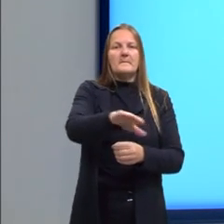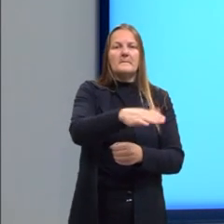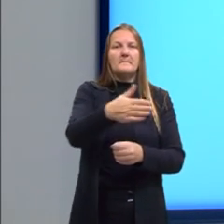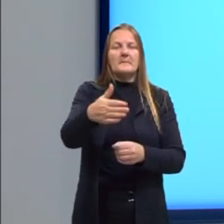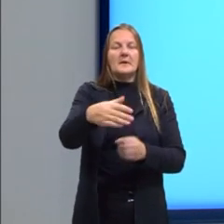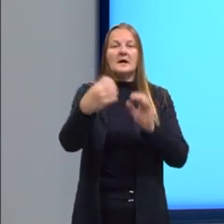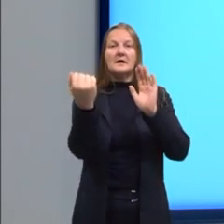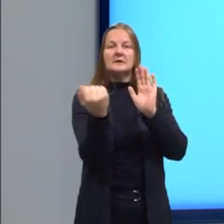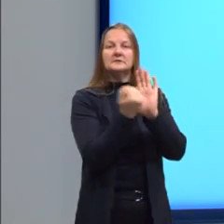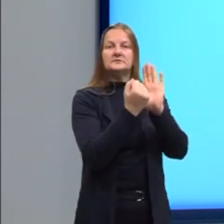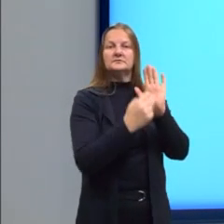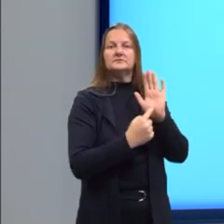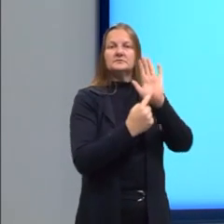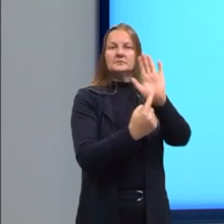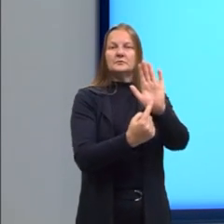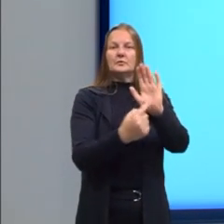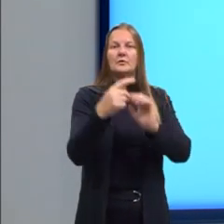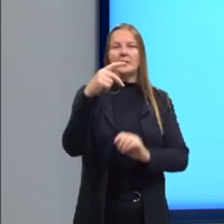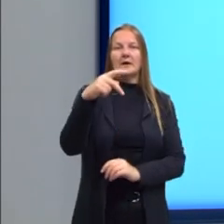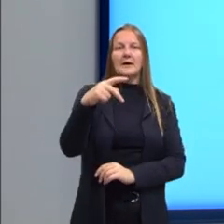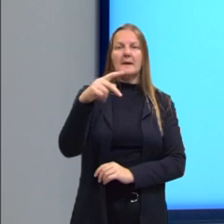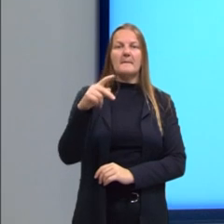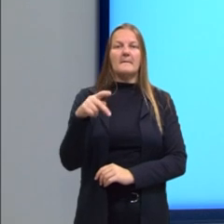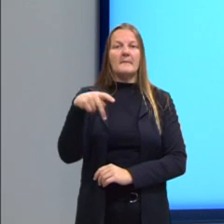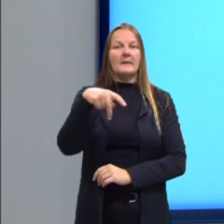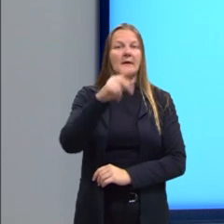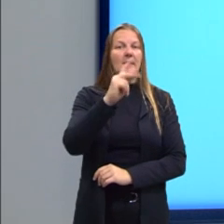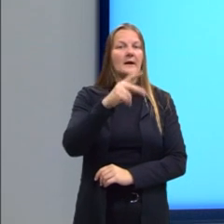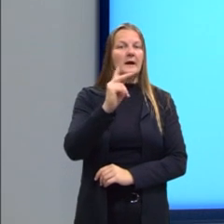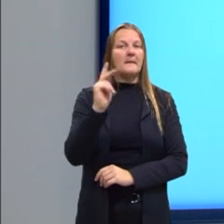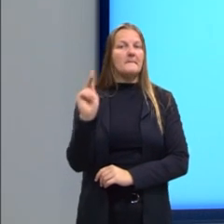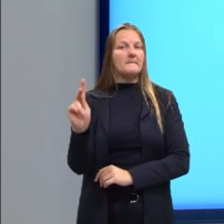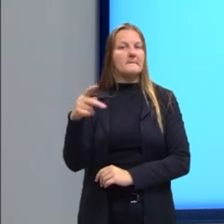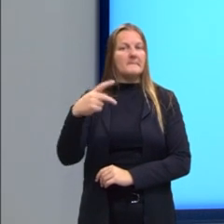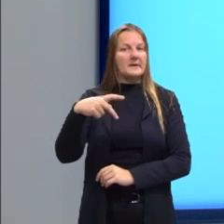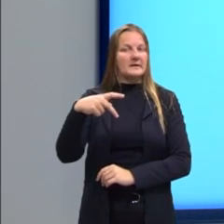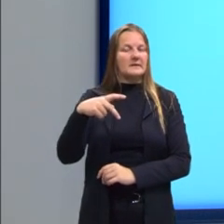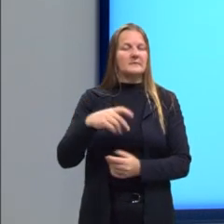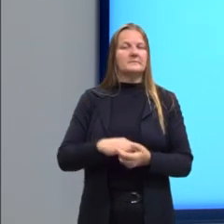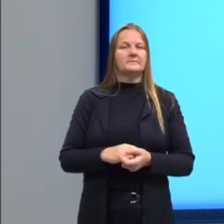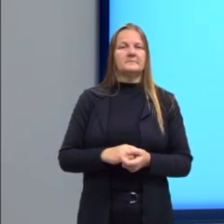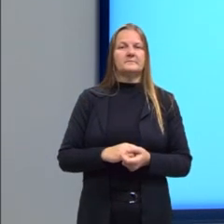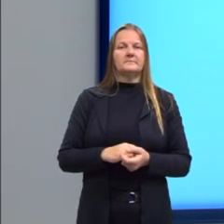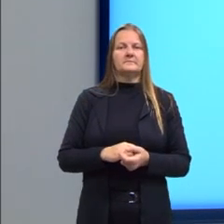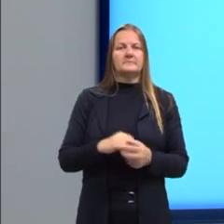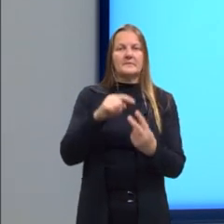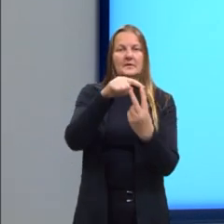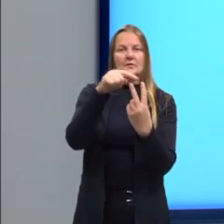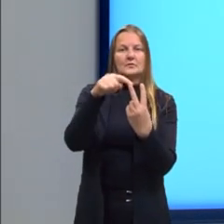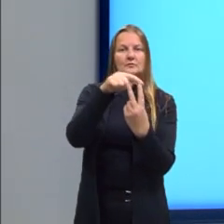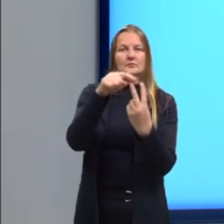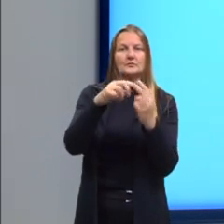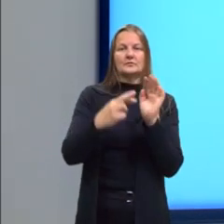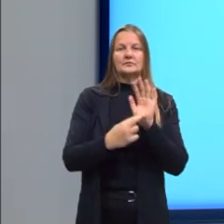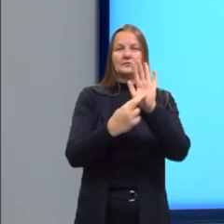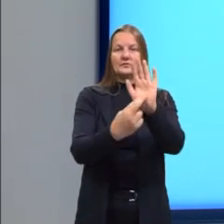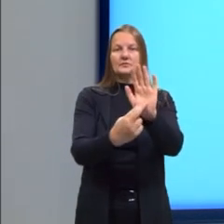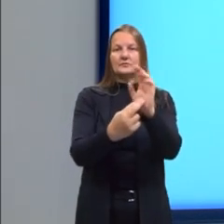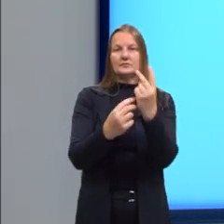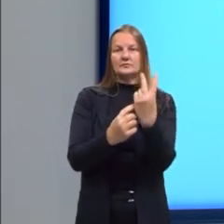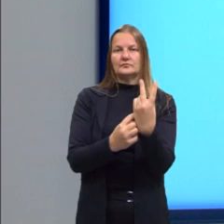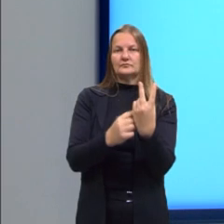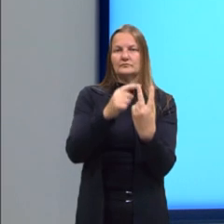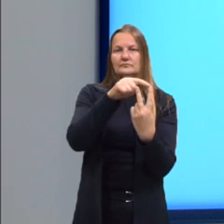KP a c e k p tá KC para constante de em função da concentração ficar P